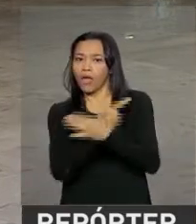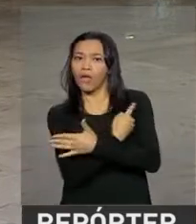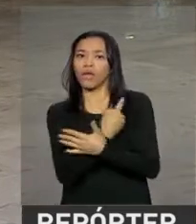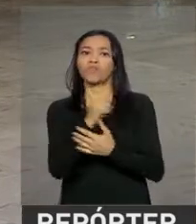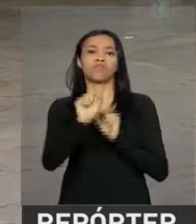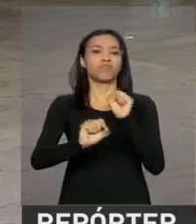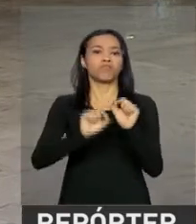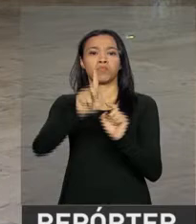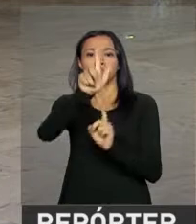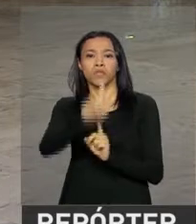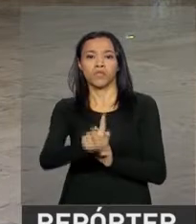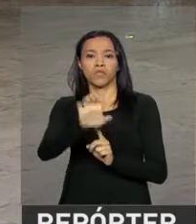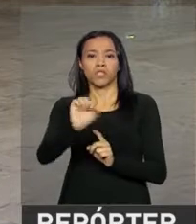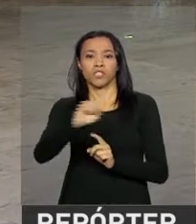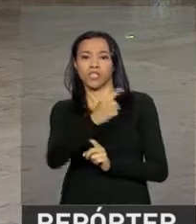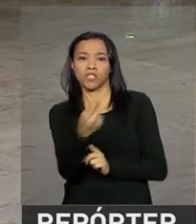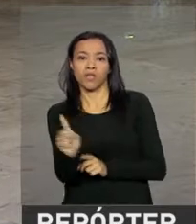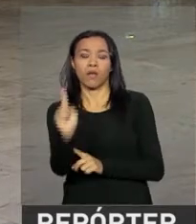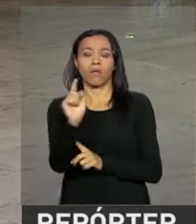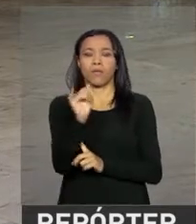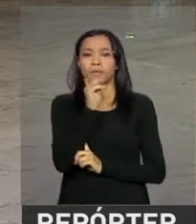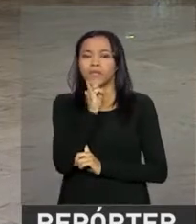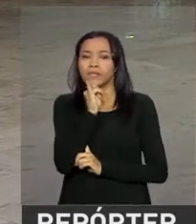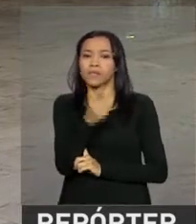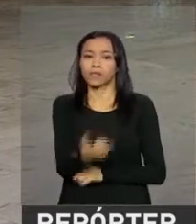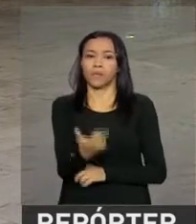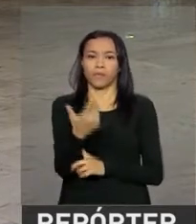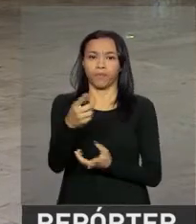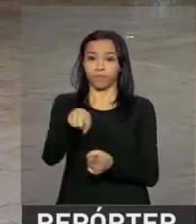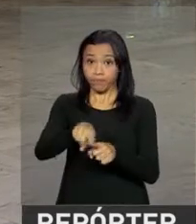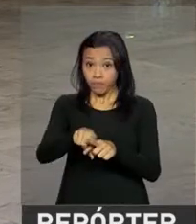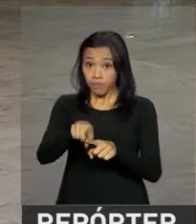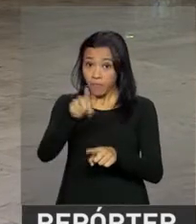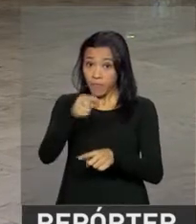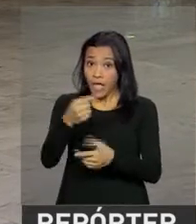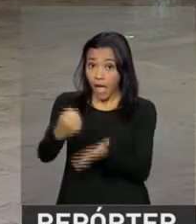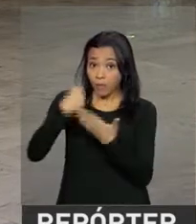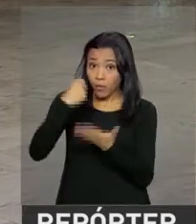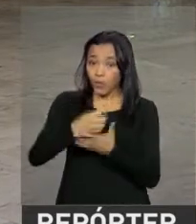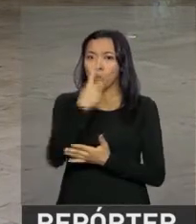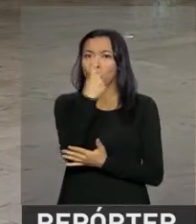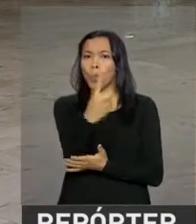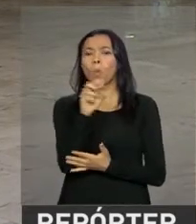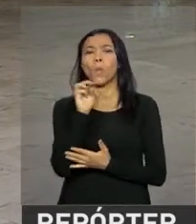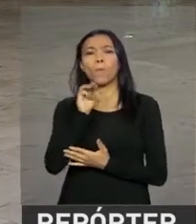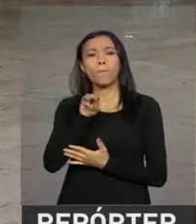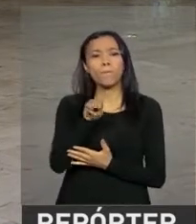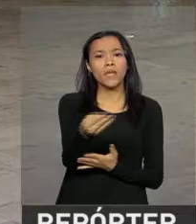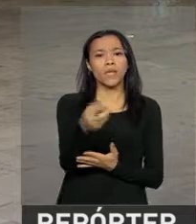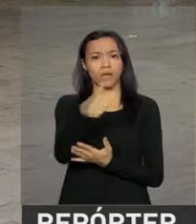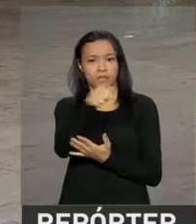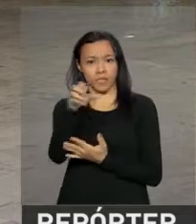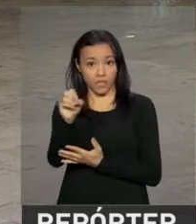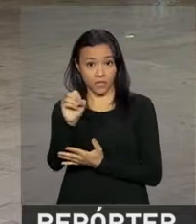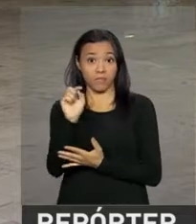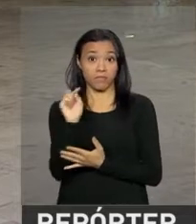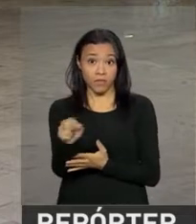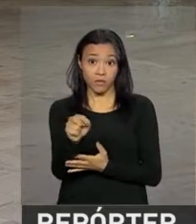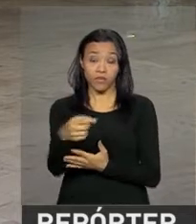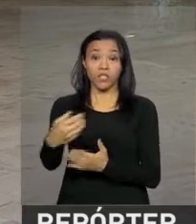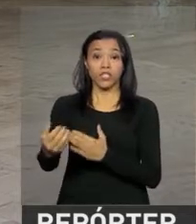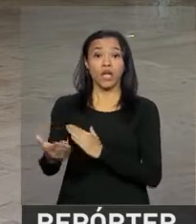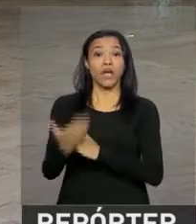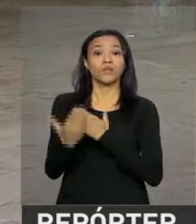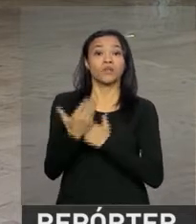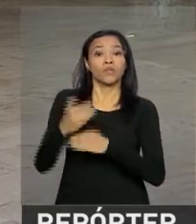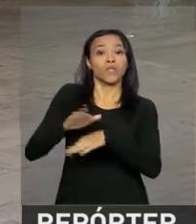de gestão, é o caso aí da revisão de benefícios de cerca de 1 milhão e 700 mil benefícios de auxílio-doença